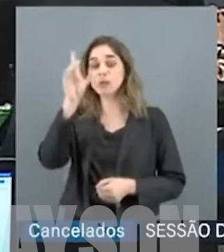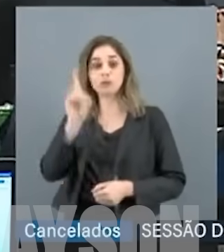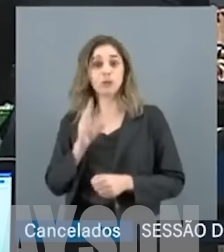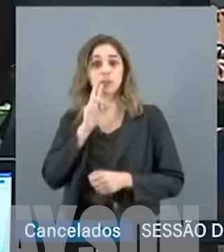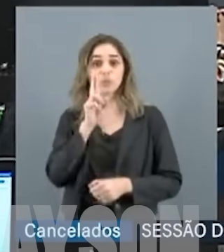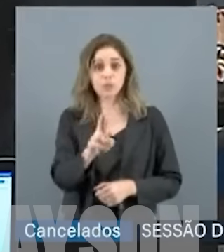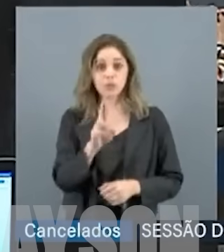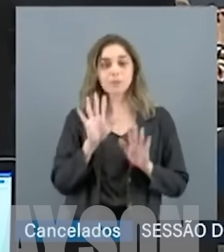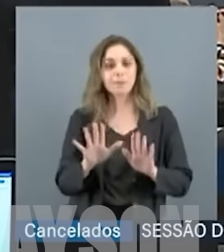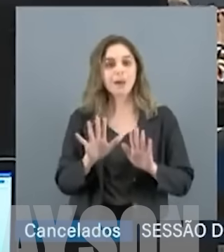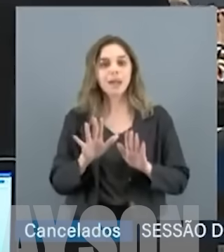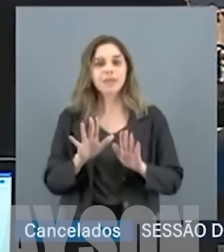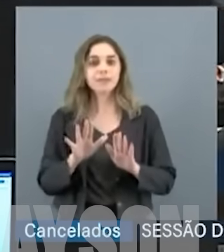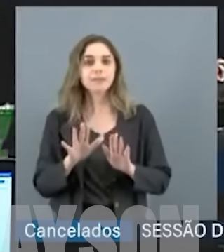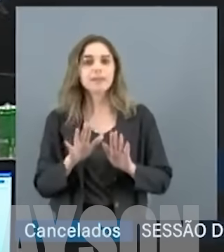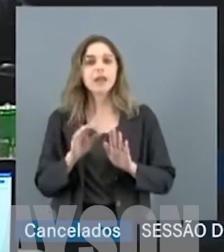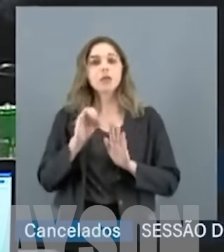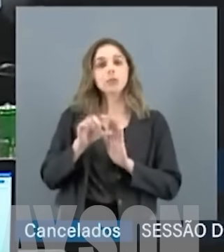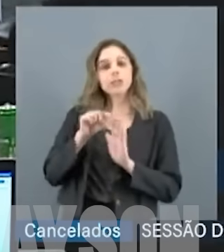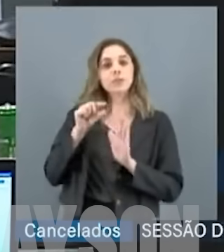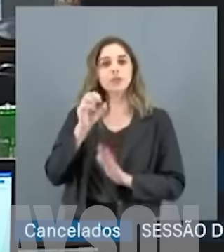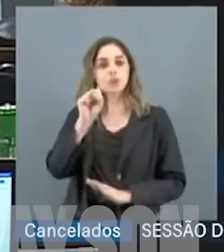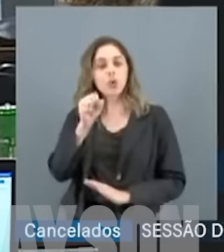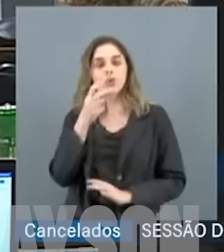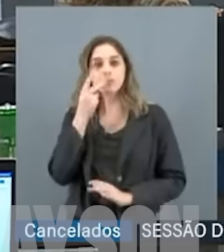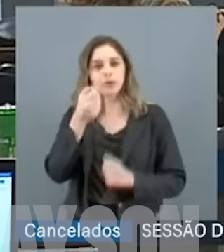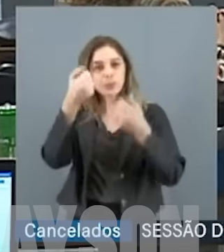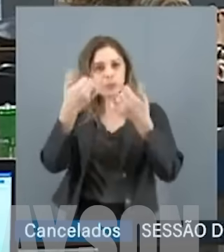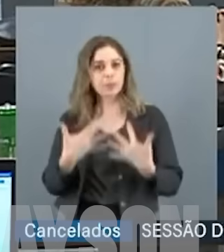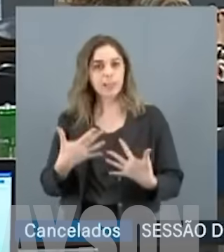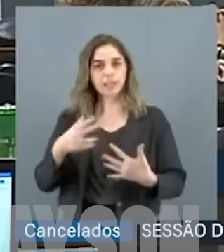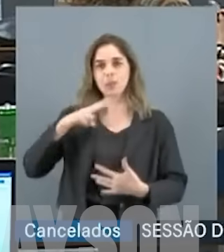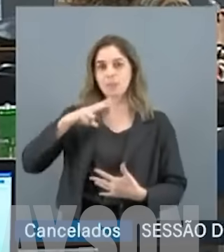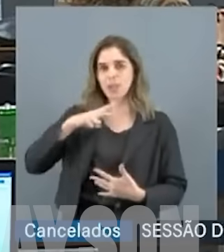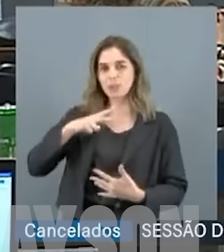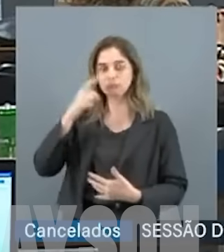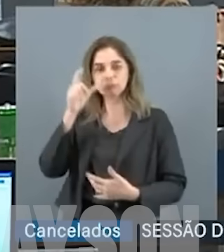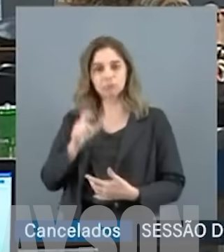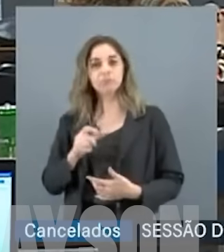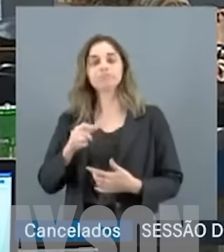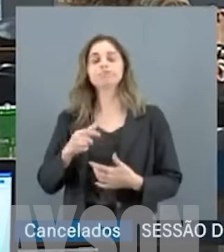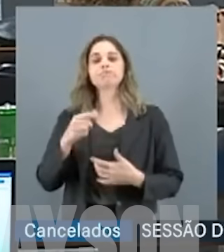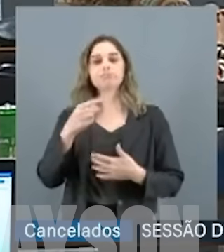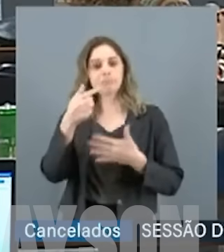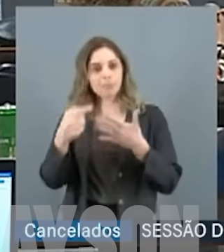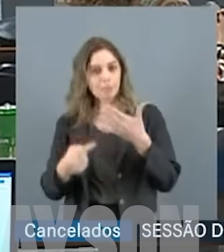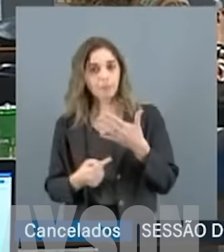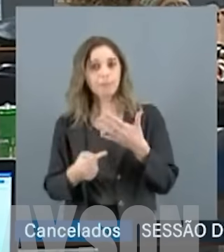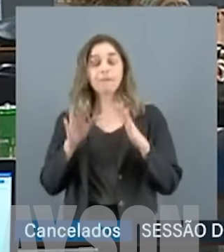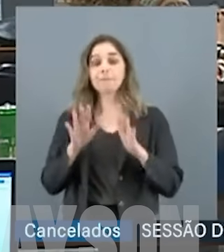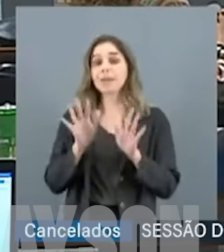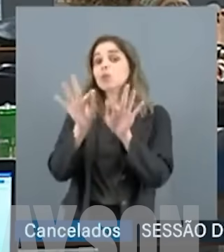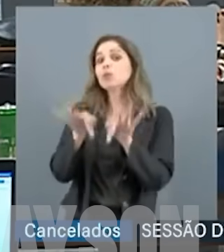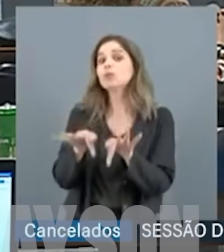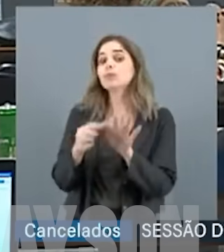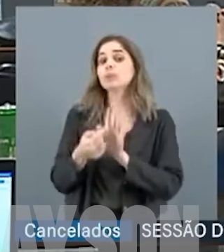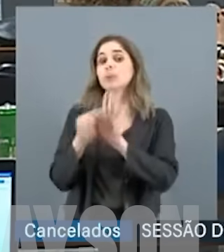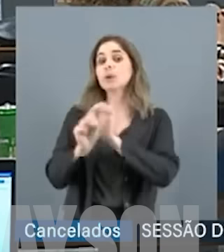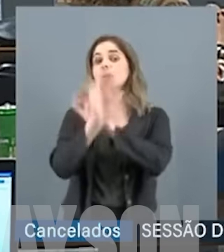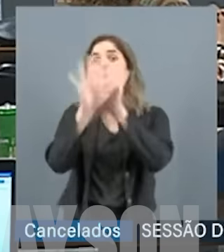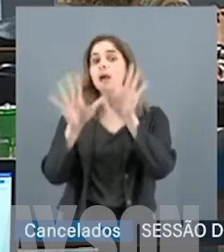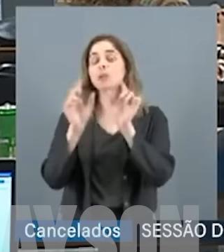mas no inciso 8 diz para explicação pessoal em qualquer fadas etc etc mas ao final tá explícito